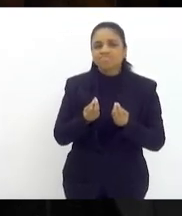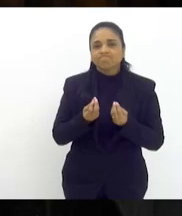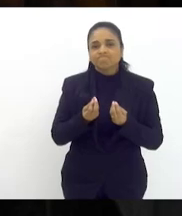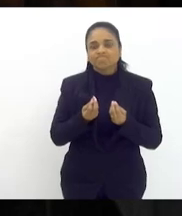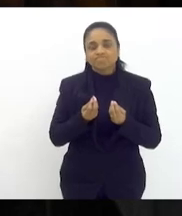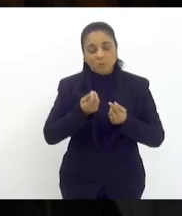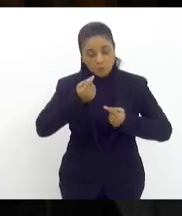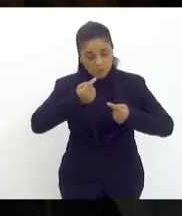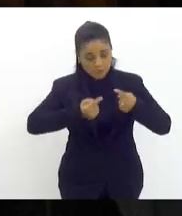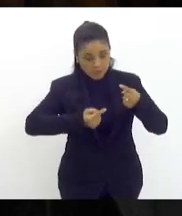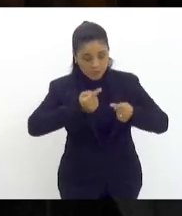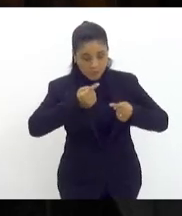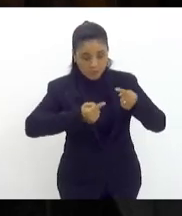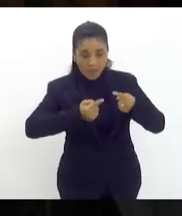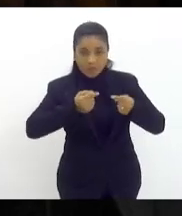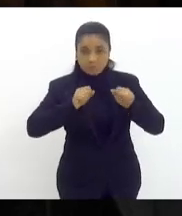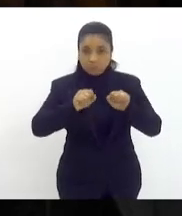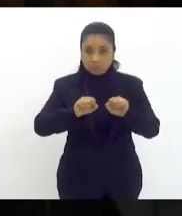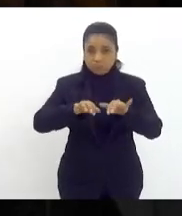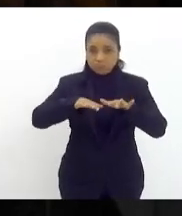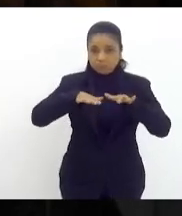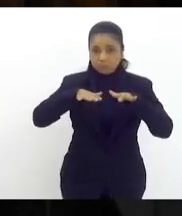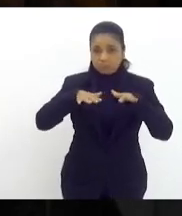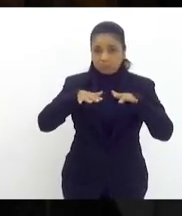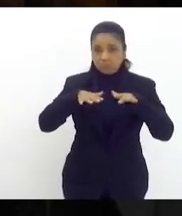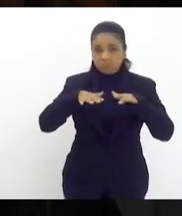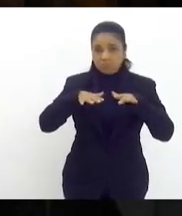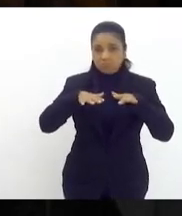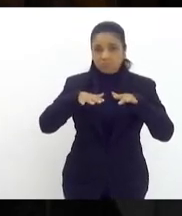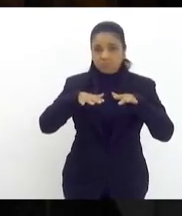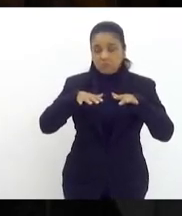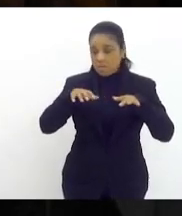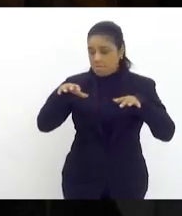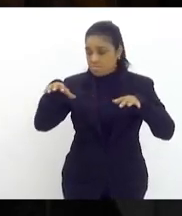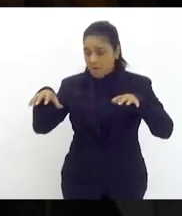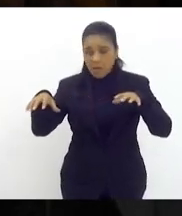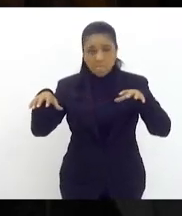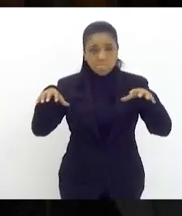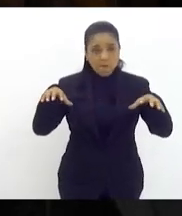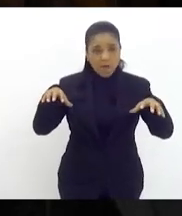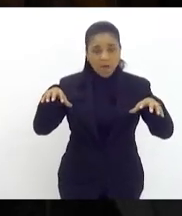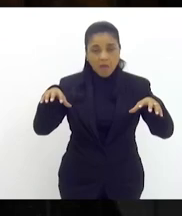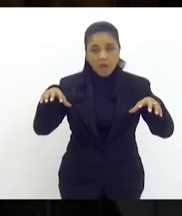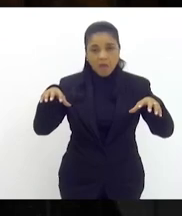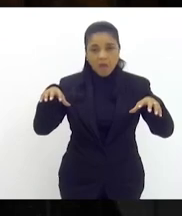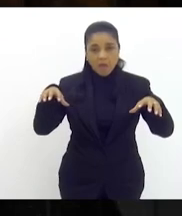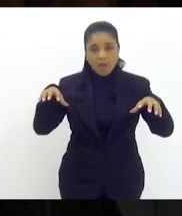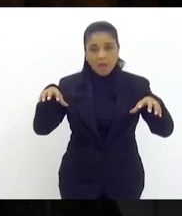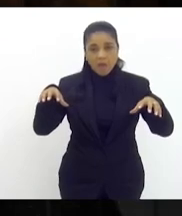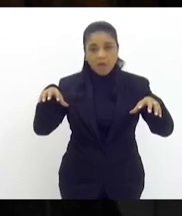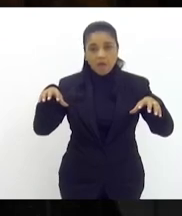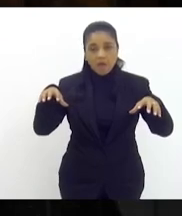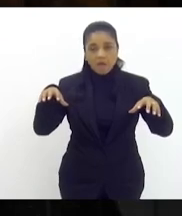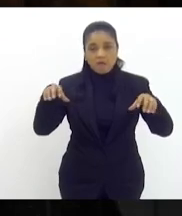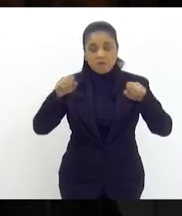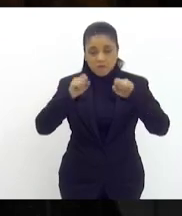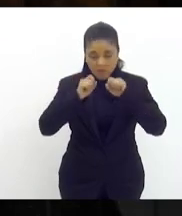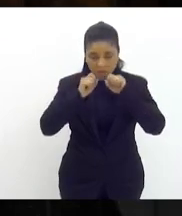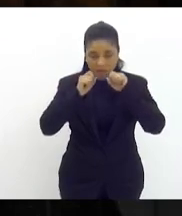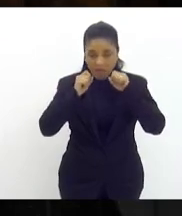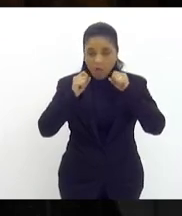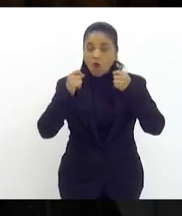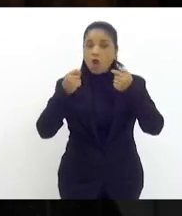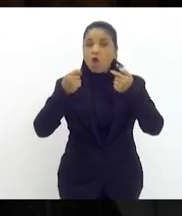um debate aqui no parlamento entre dois extremos que acordam com um projeto desse